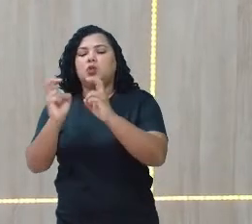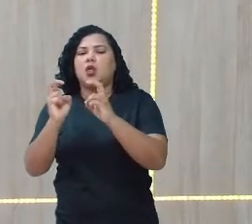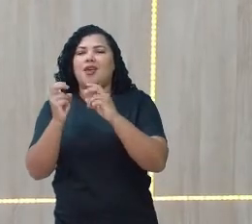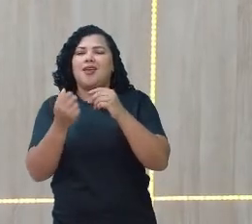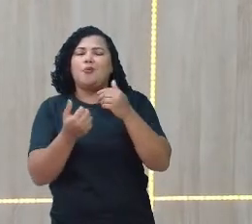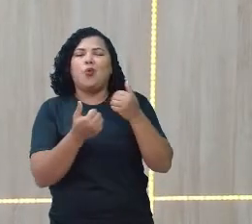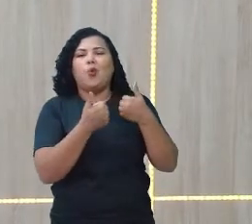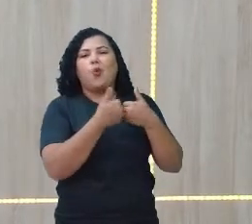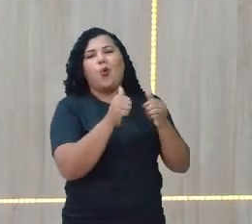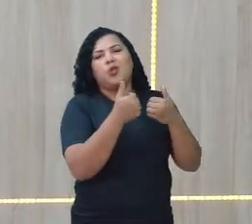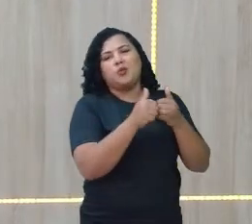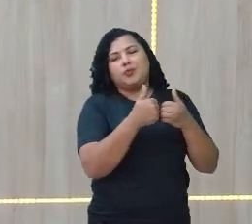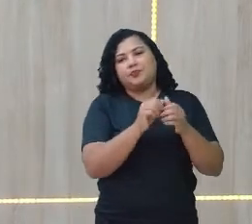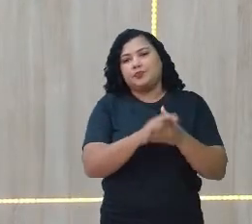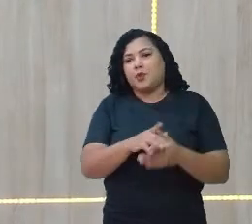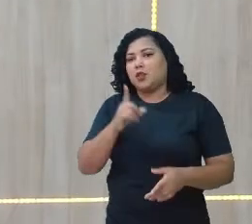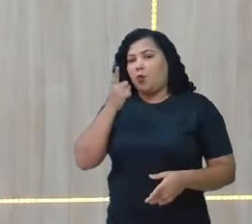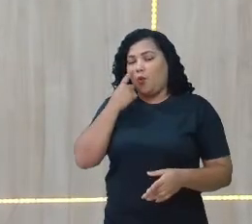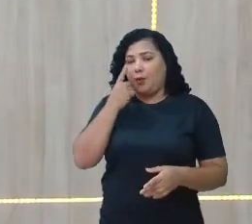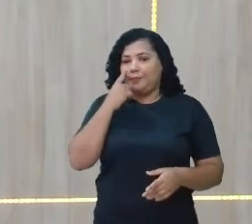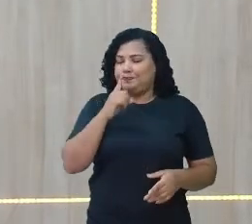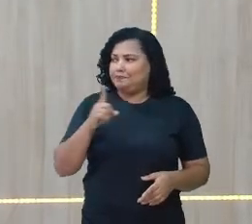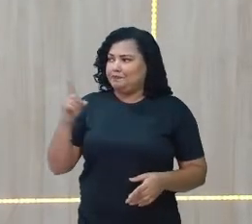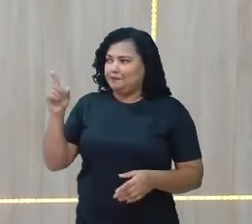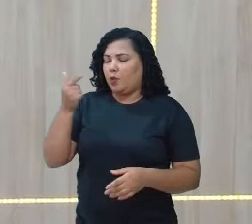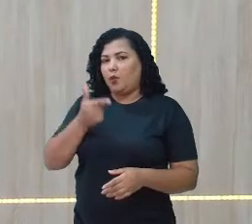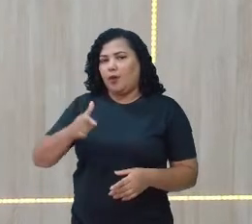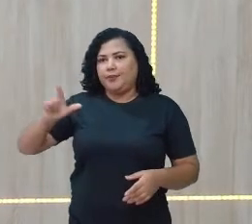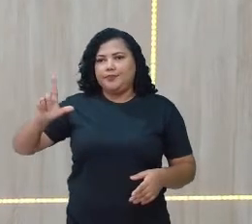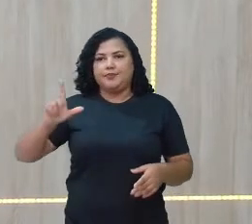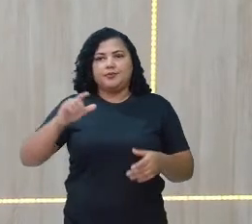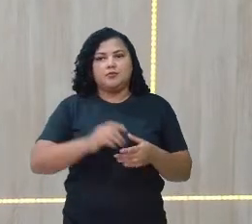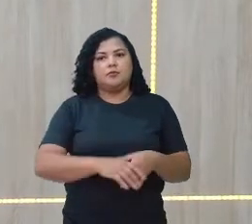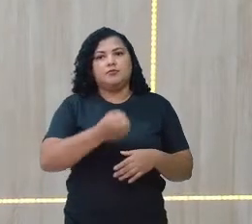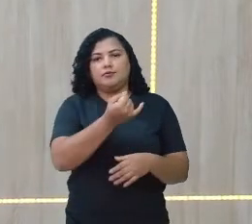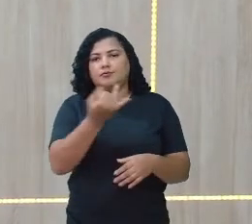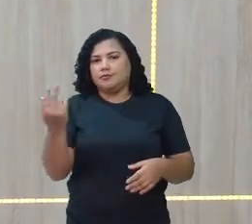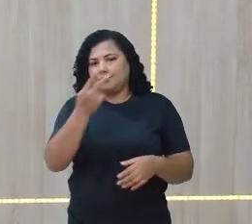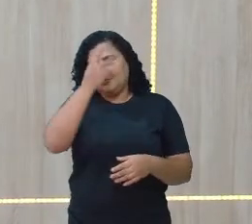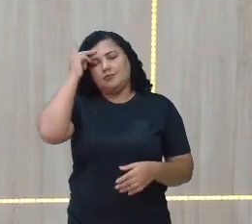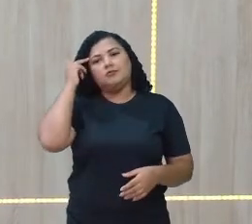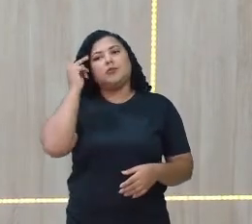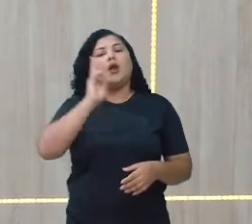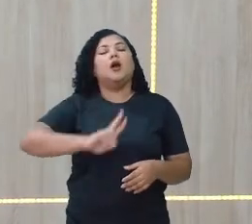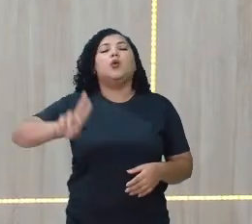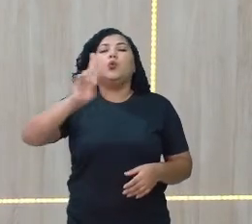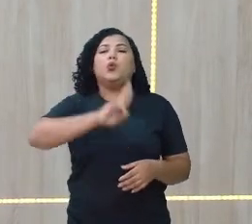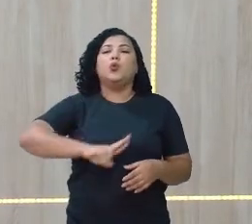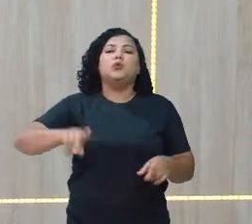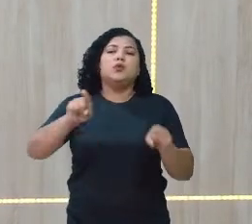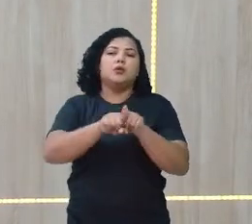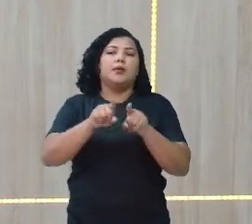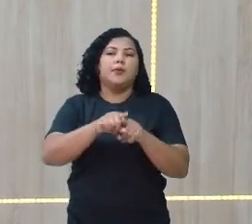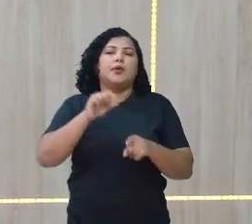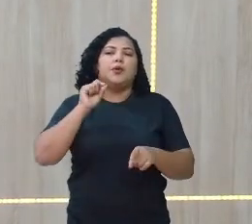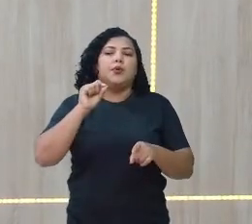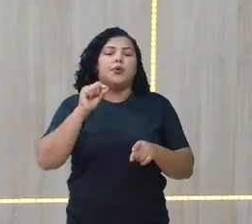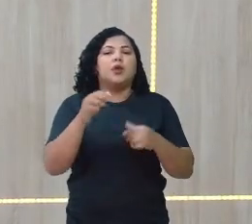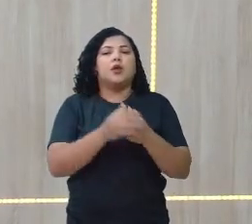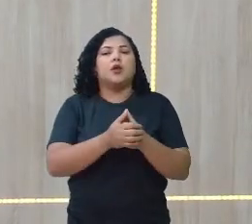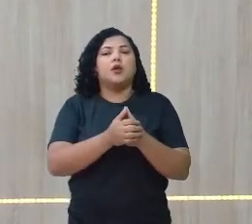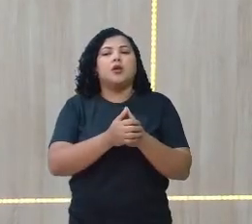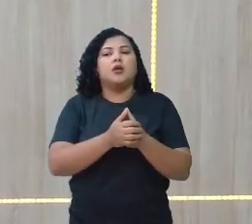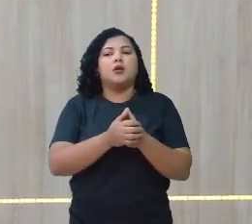sistema rodoviário também, eu devo destacar que outra parcela da população, então a gente falou do ônibus, que é a maior parte da população, uma pequena parcela que usa